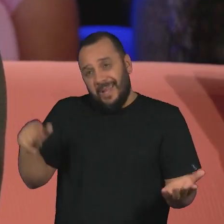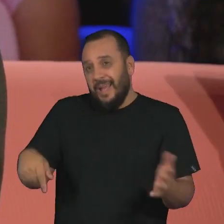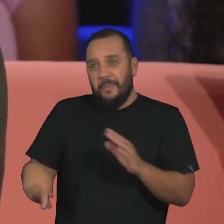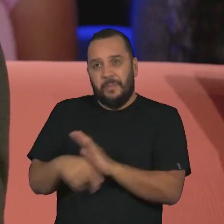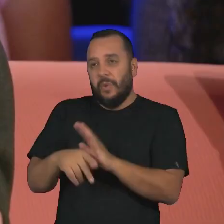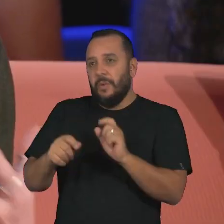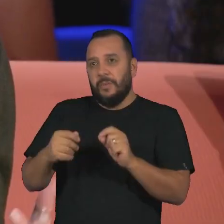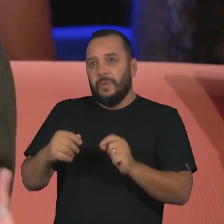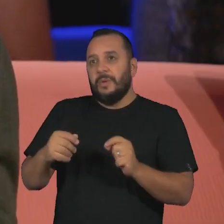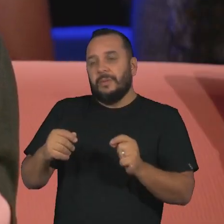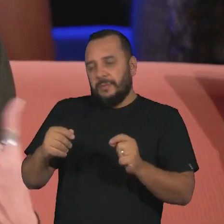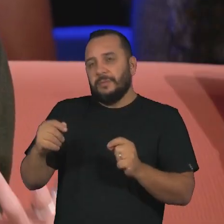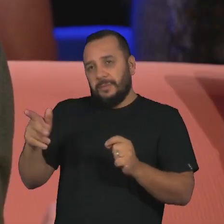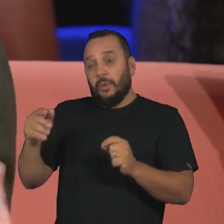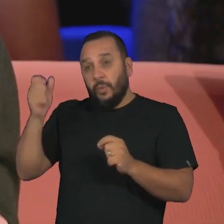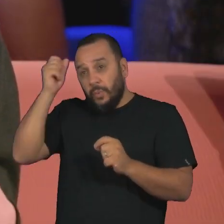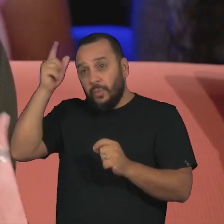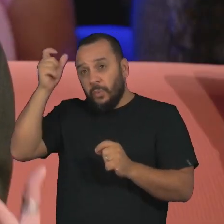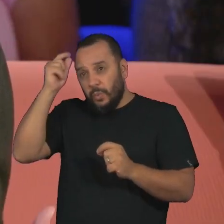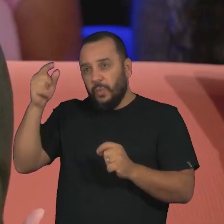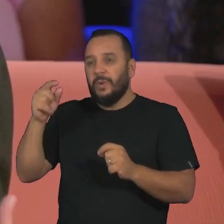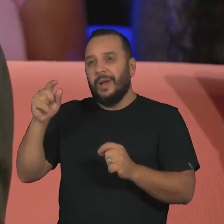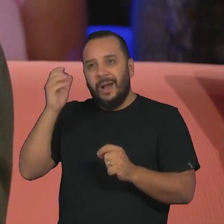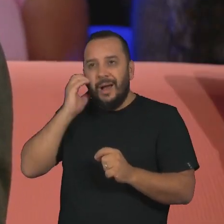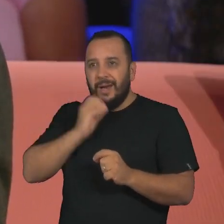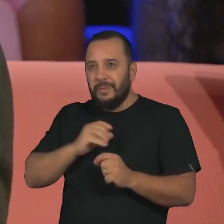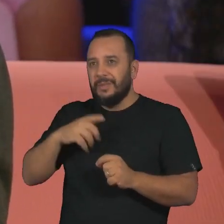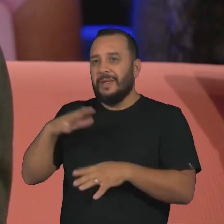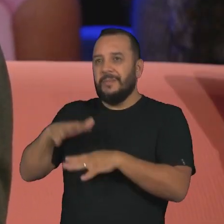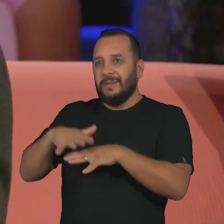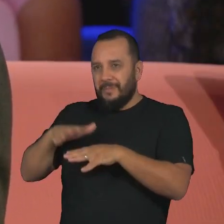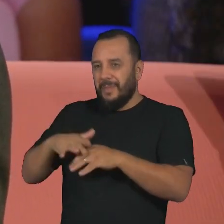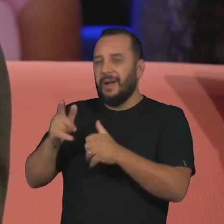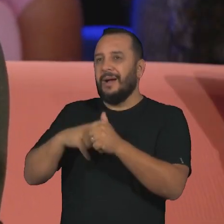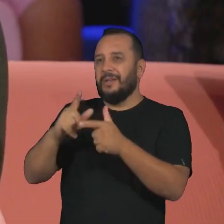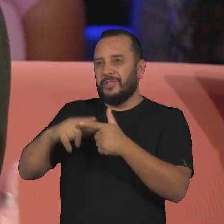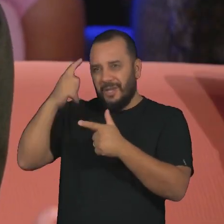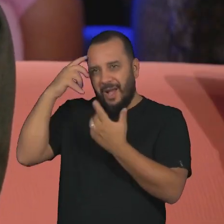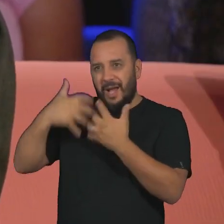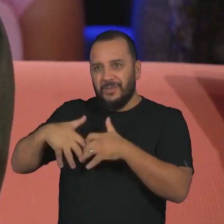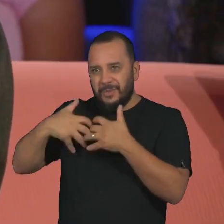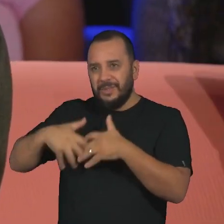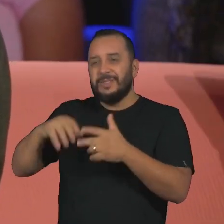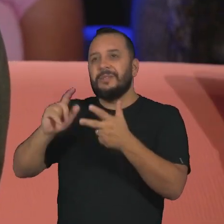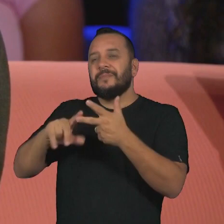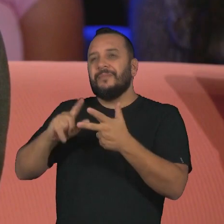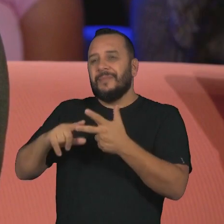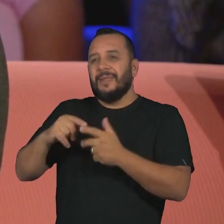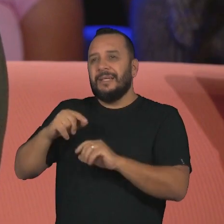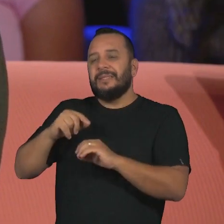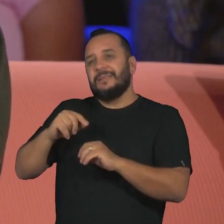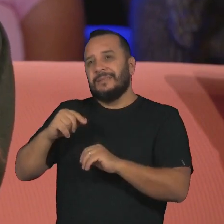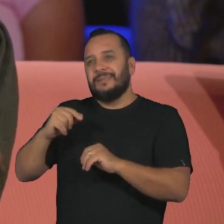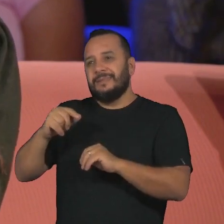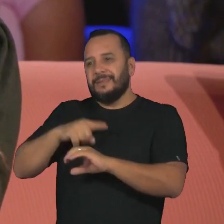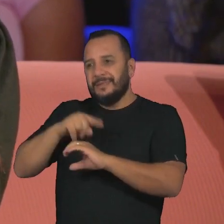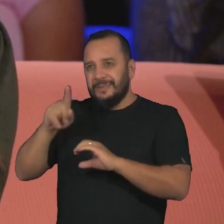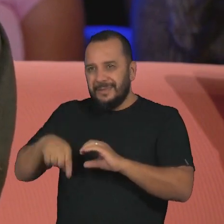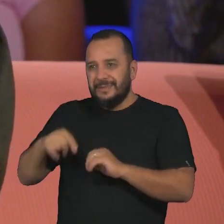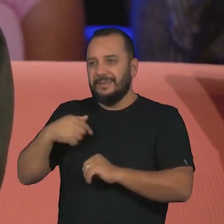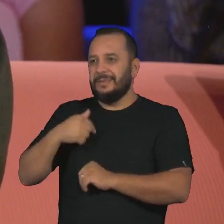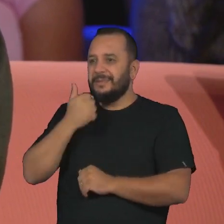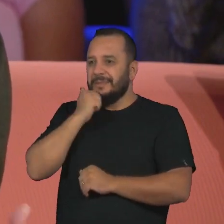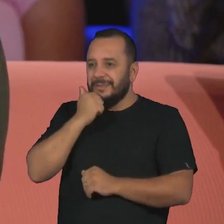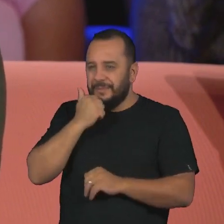né? A matemática, o raciocínio, a ciência, o próprio erotismo árabe, que a Jumana fala